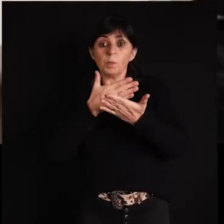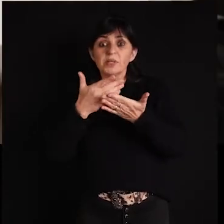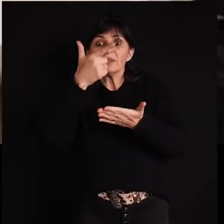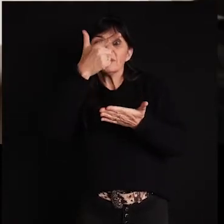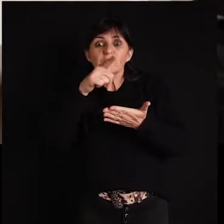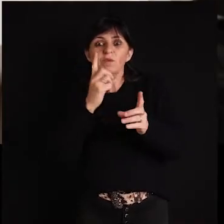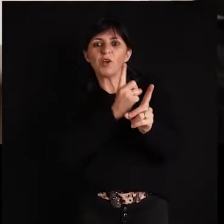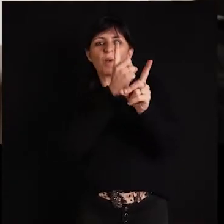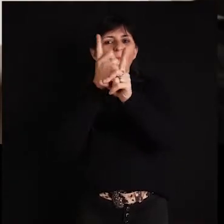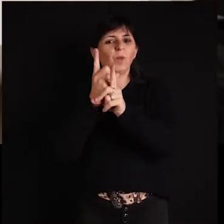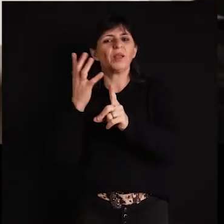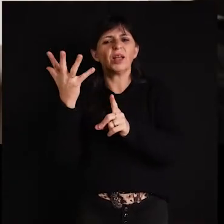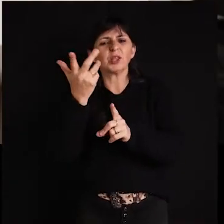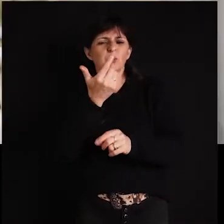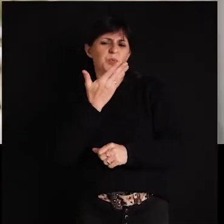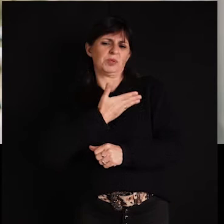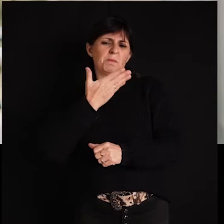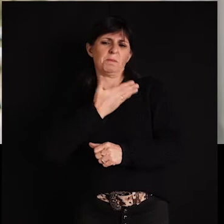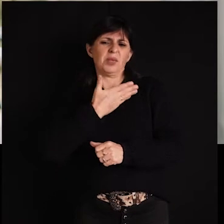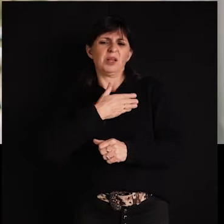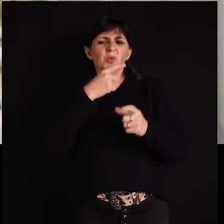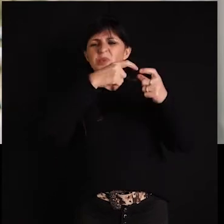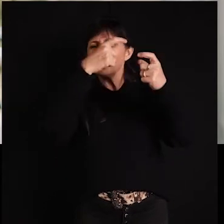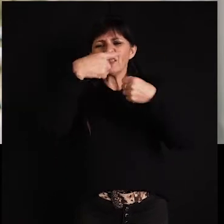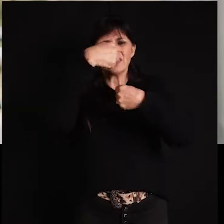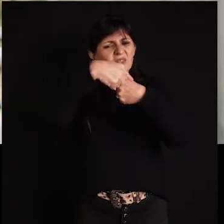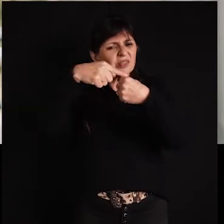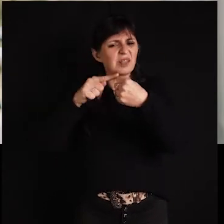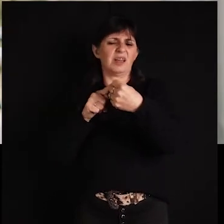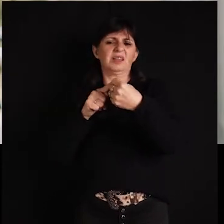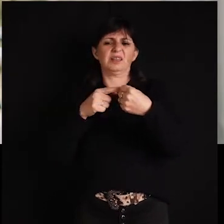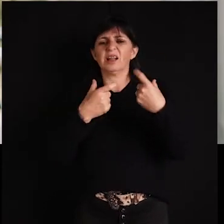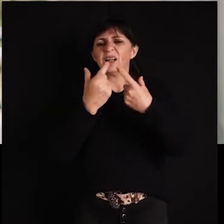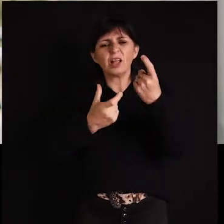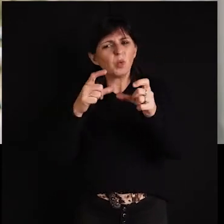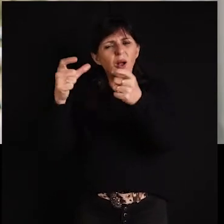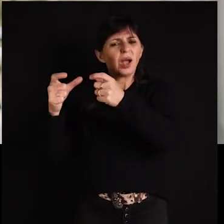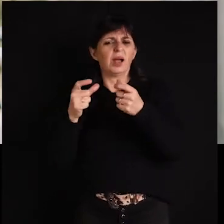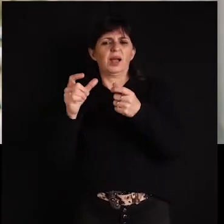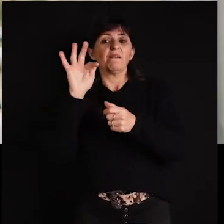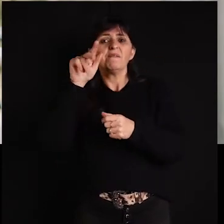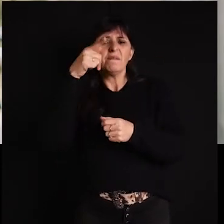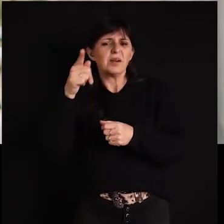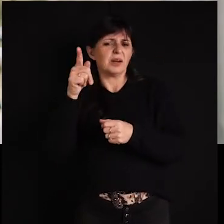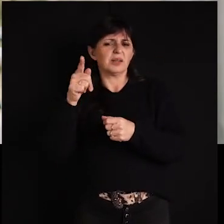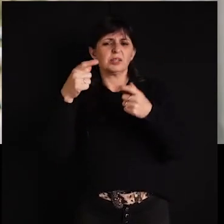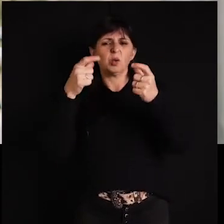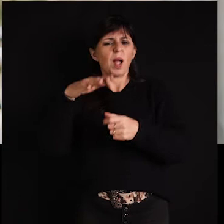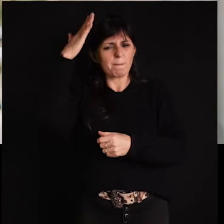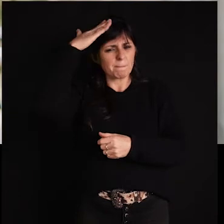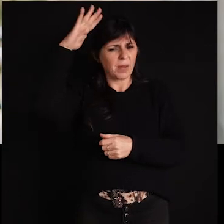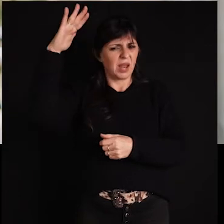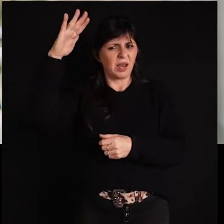reencontrar os amigos todos que a gente tem em cada cidade que a gente vai. Os amigos são tantos lugares, do Paraná